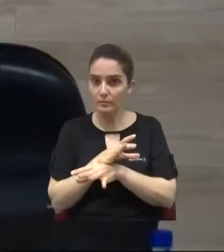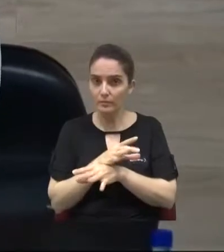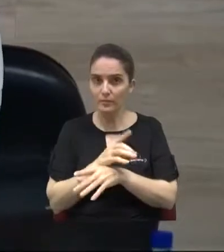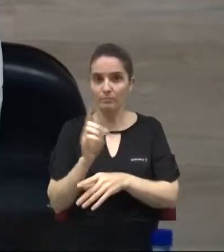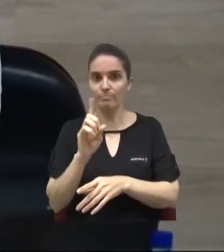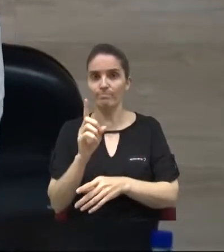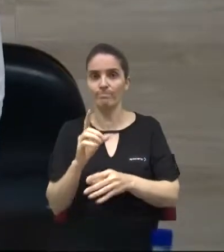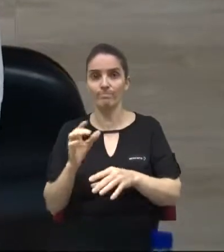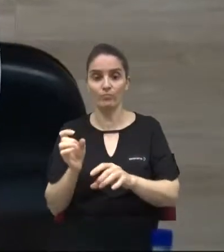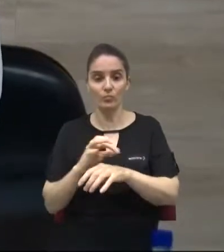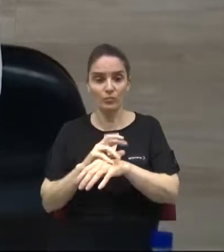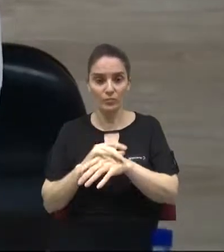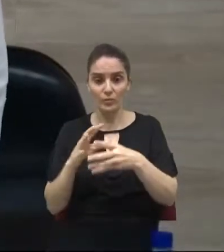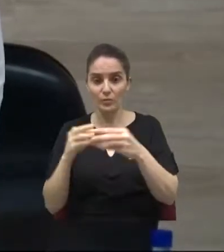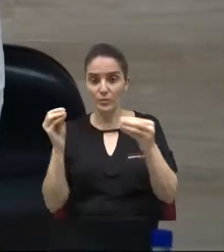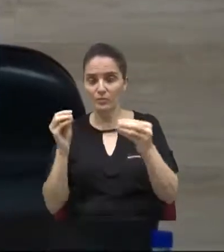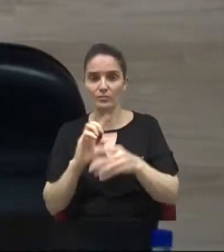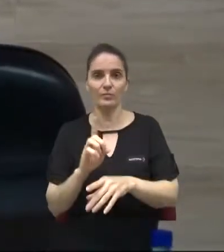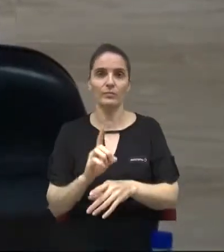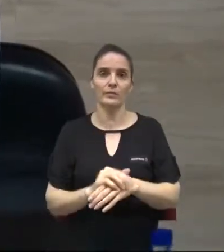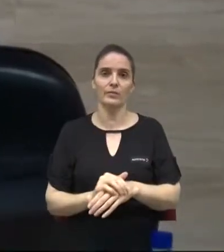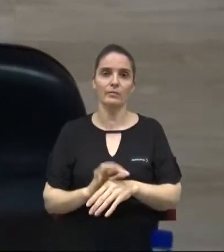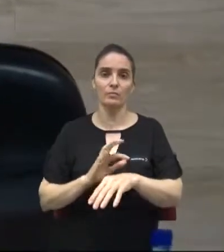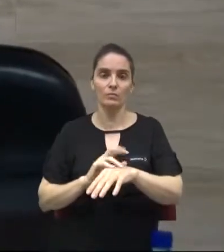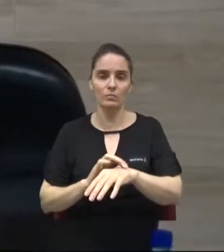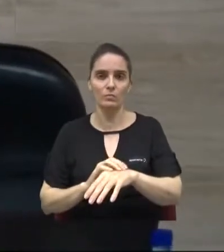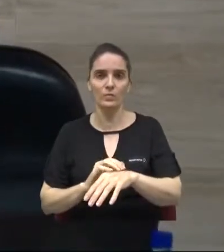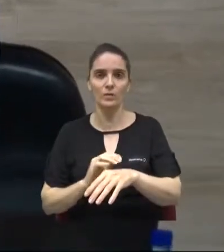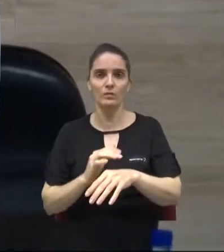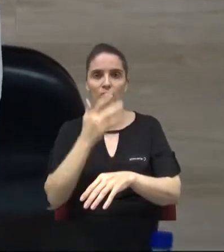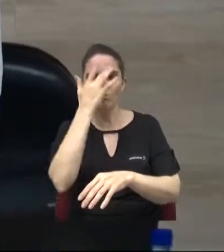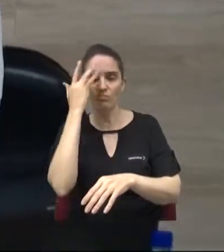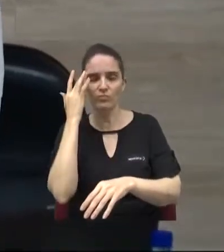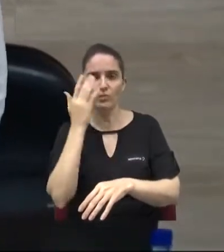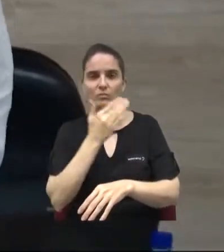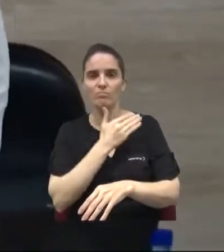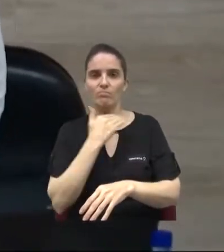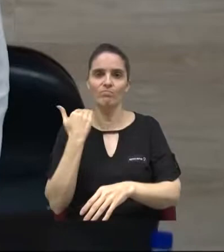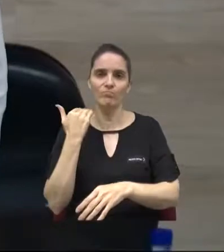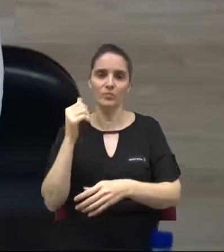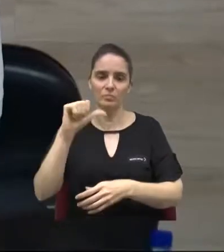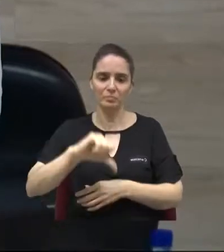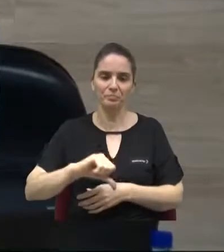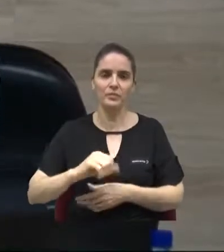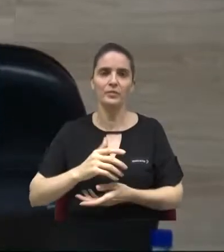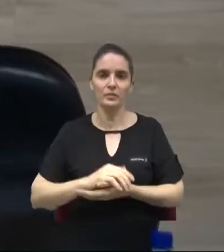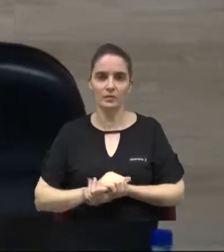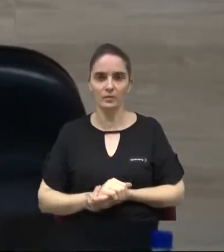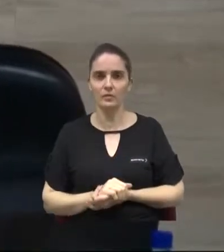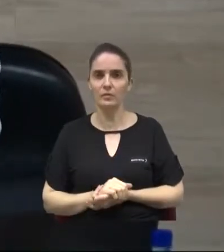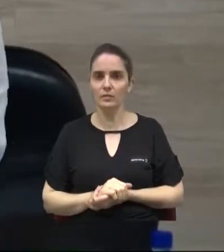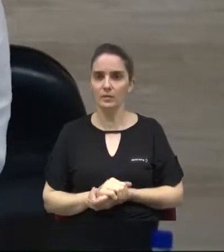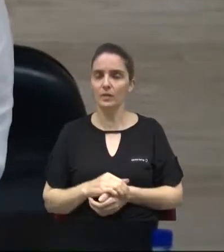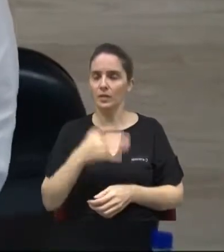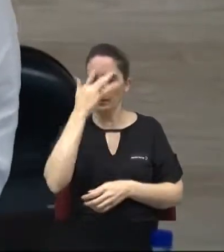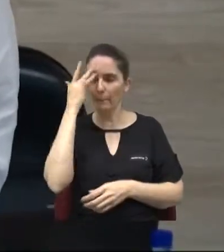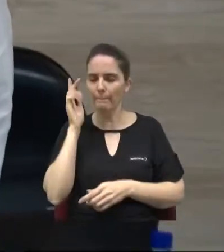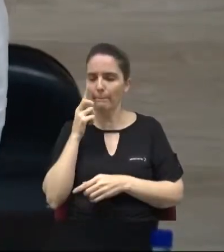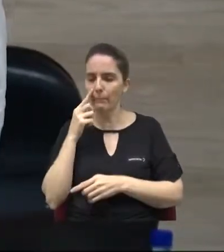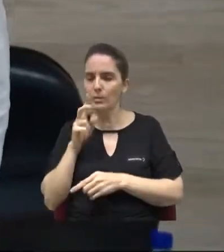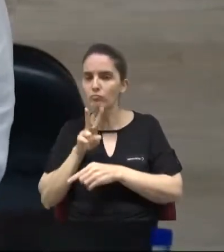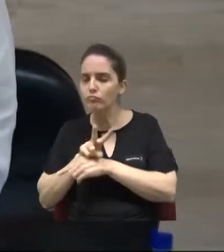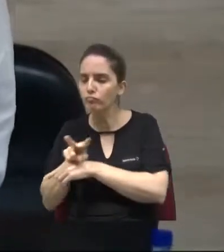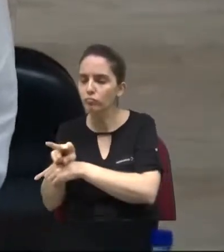traz um problema sério aqui, tem mais a ver com a parte do trabalho que essas agentes fazem, mas é